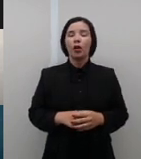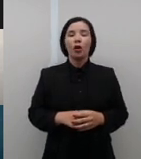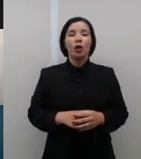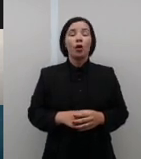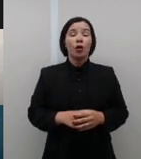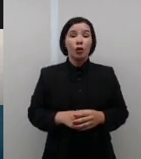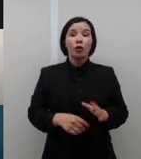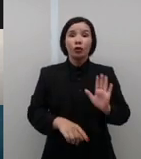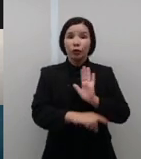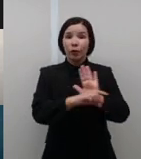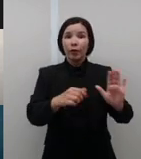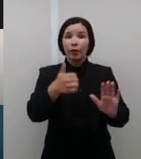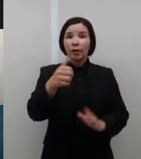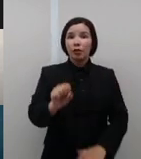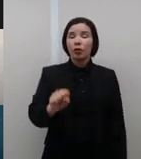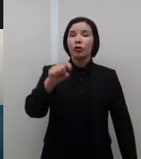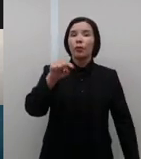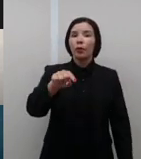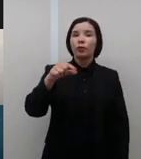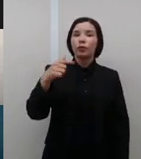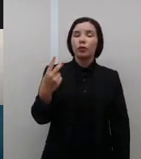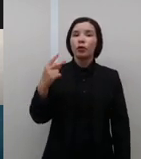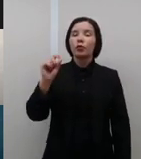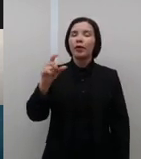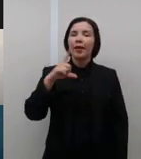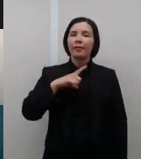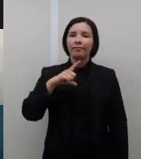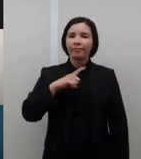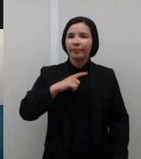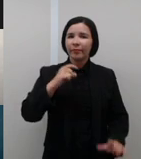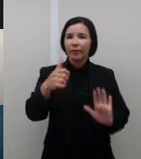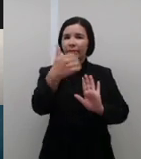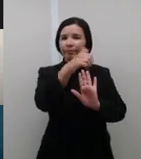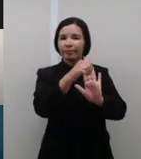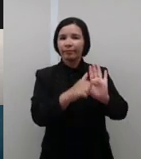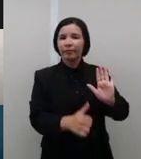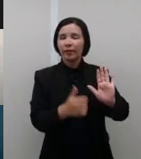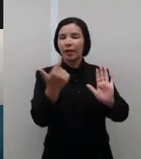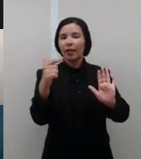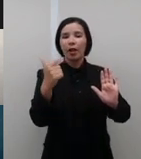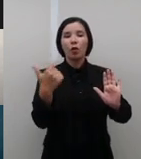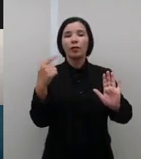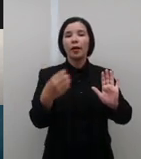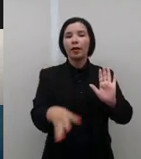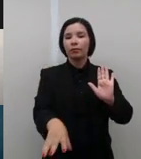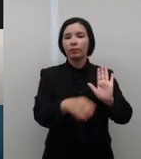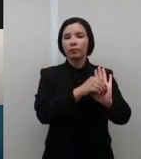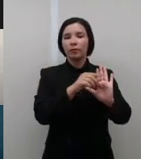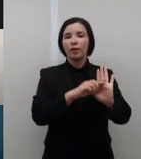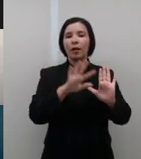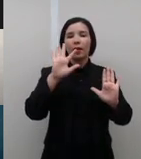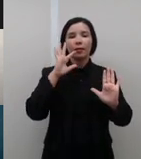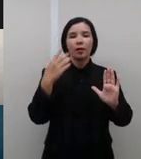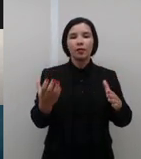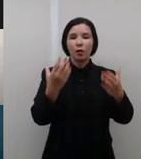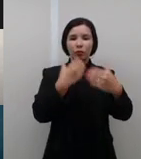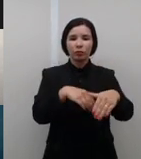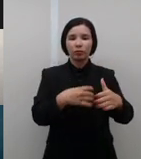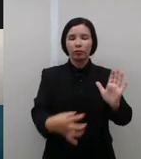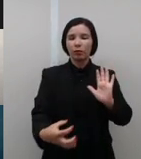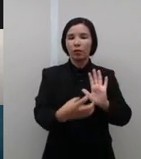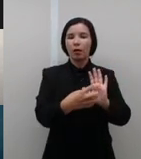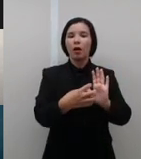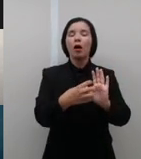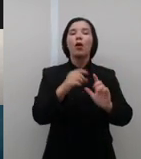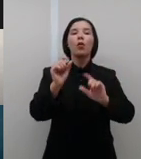edital, houve ainda a previsão de que os casos não previstos no que tange à realização deste concurso público serão